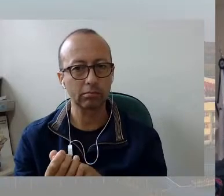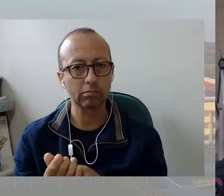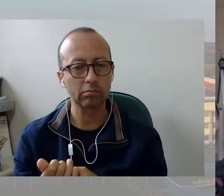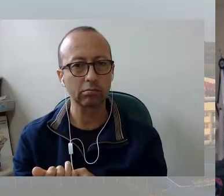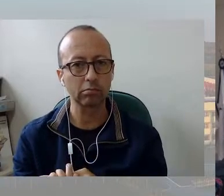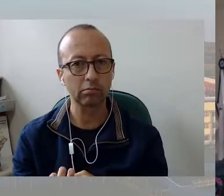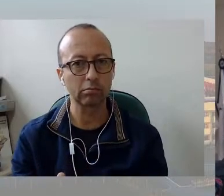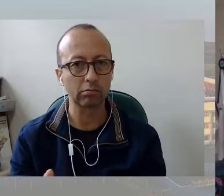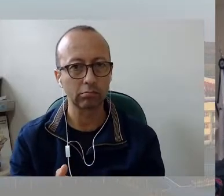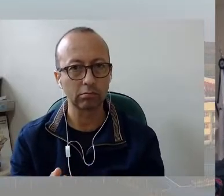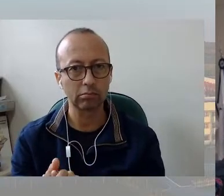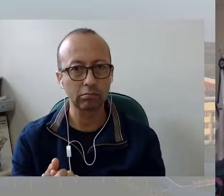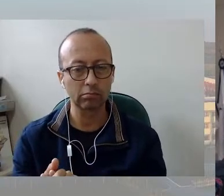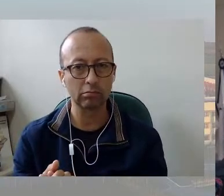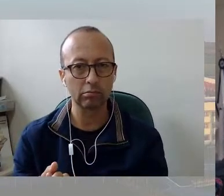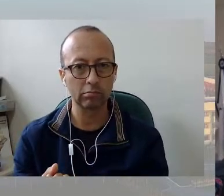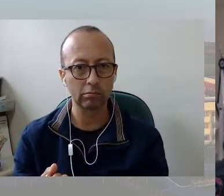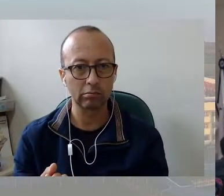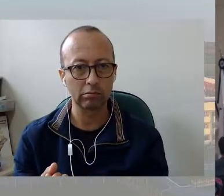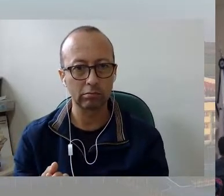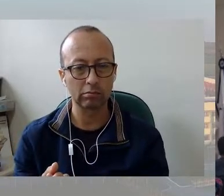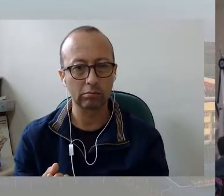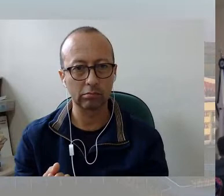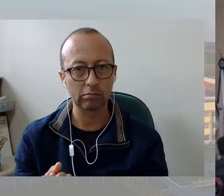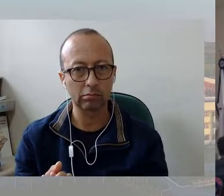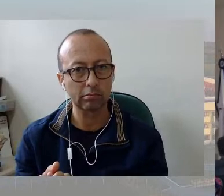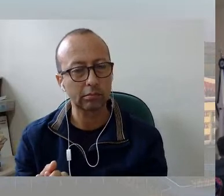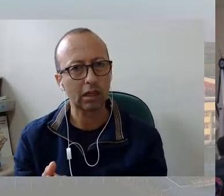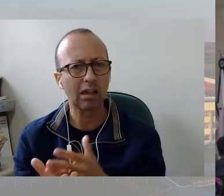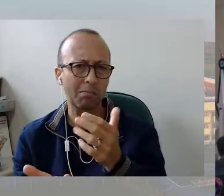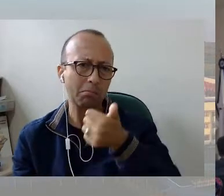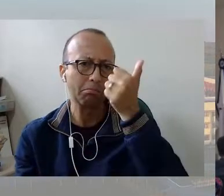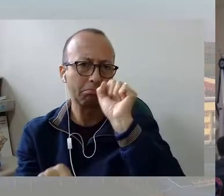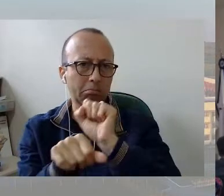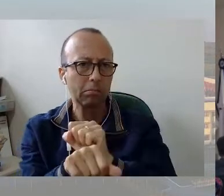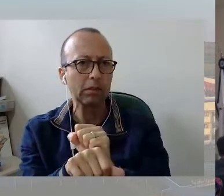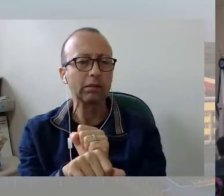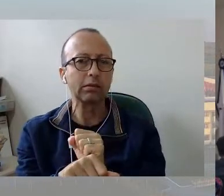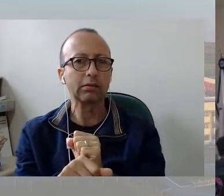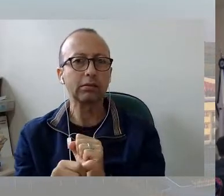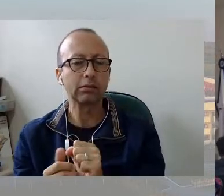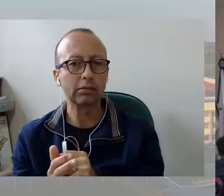Não, eu não sei, Kiral, eu estava pensando, a gente pararia agora...